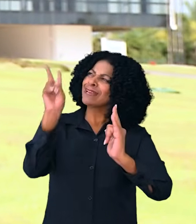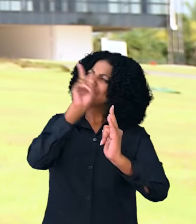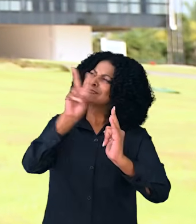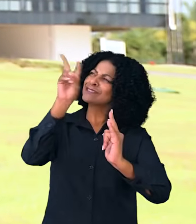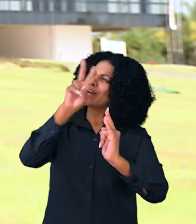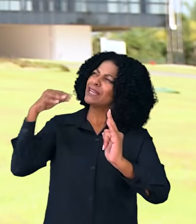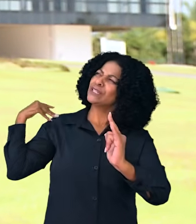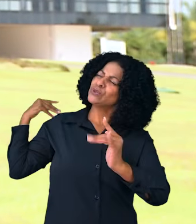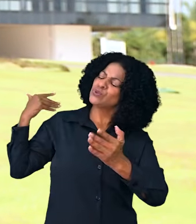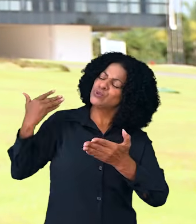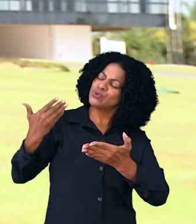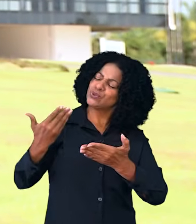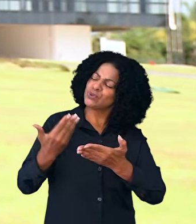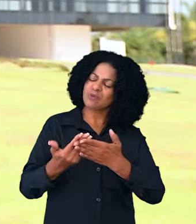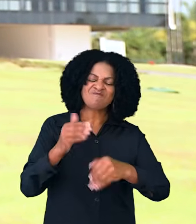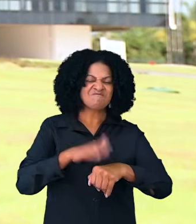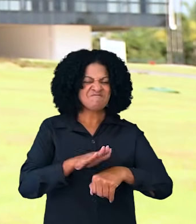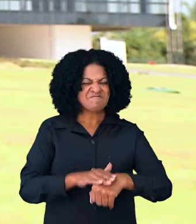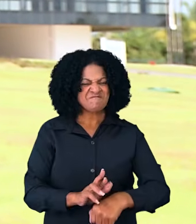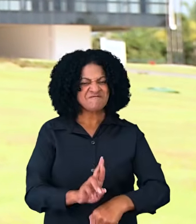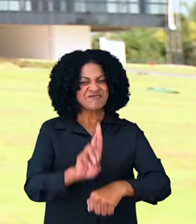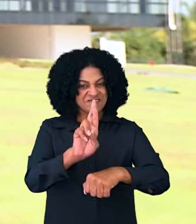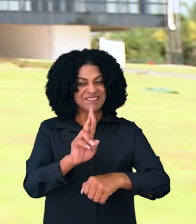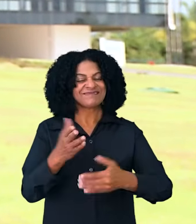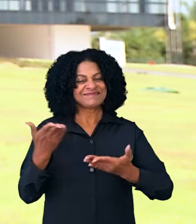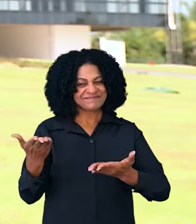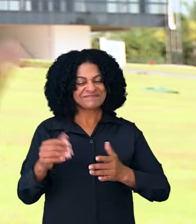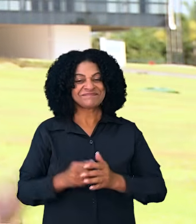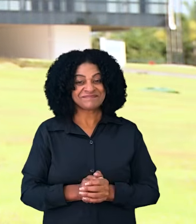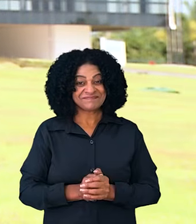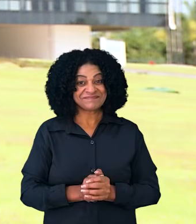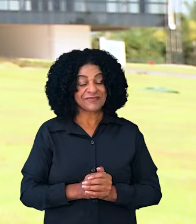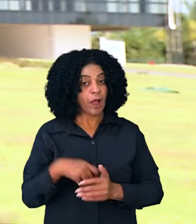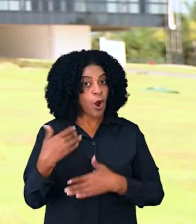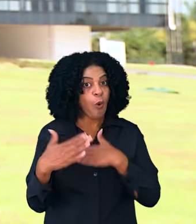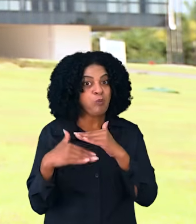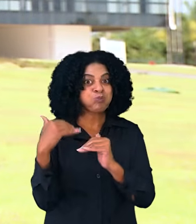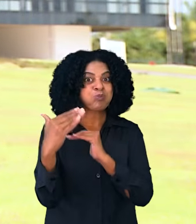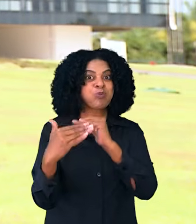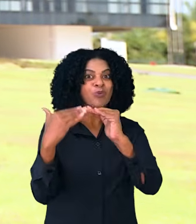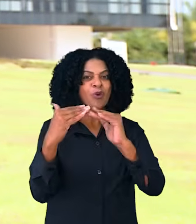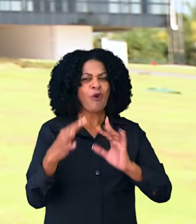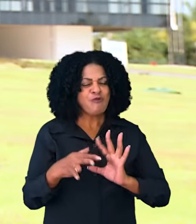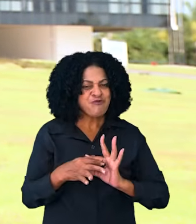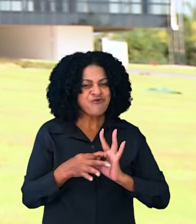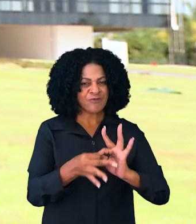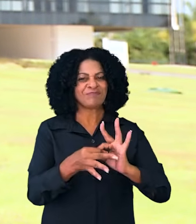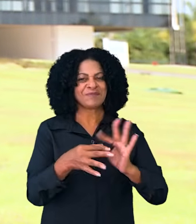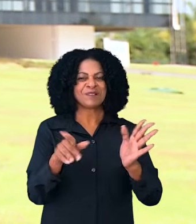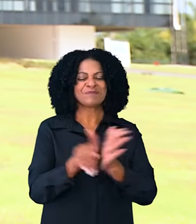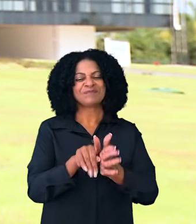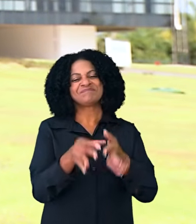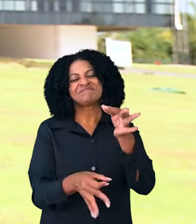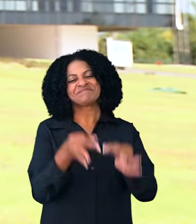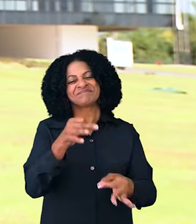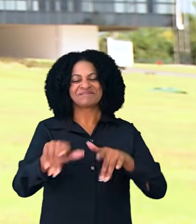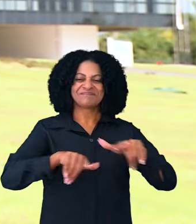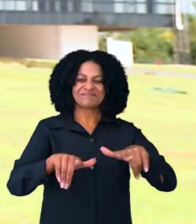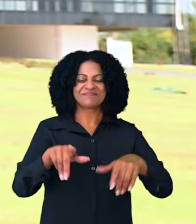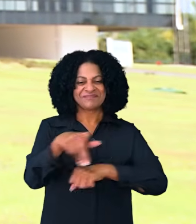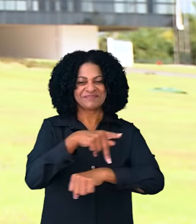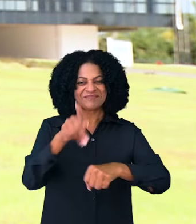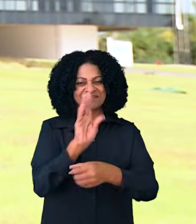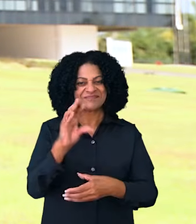social. Um espaço físico que simbolizou um avanço institucional e o fortalecimento da atuação da justiça trabalhista